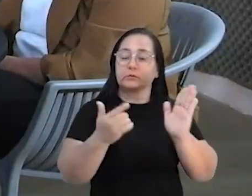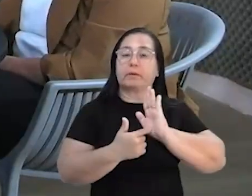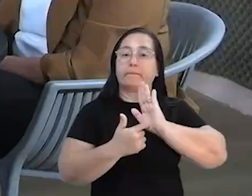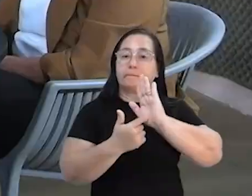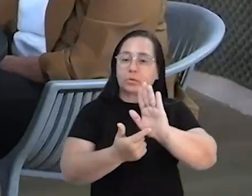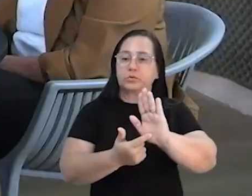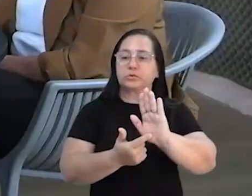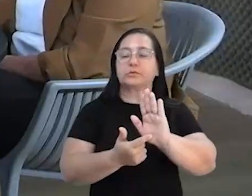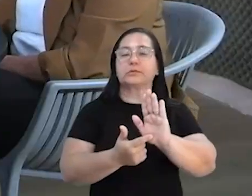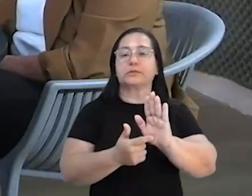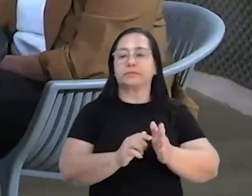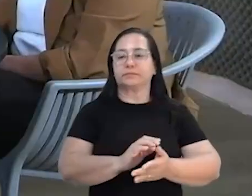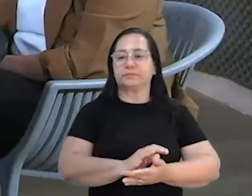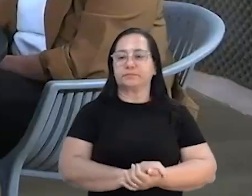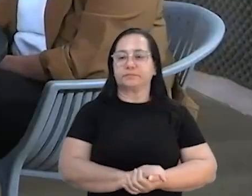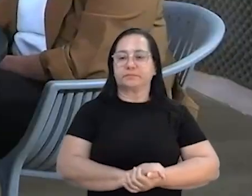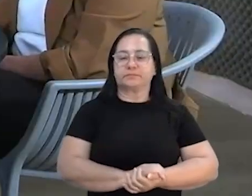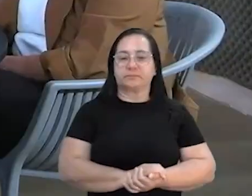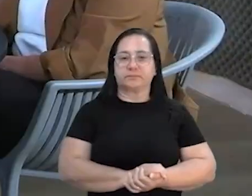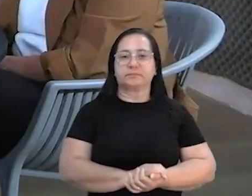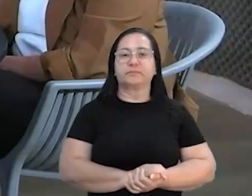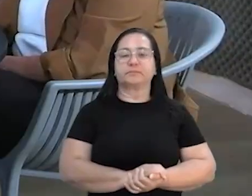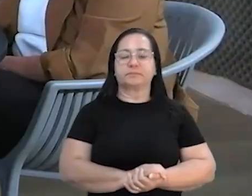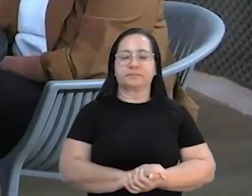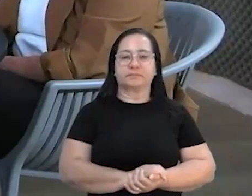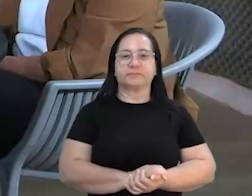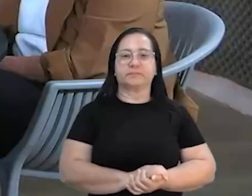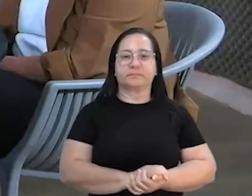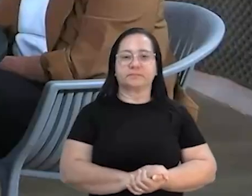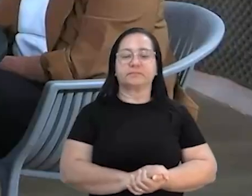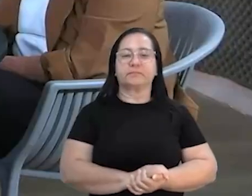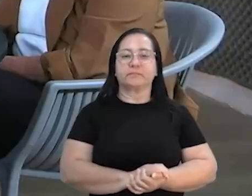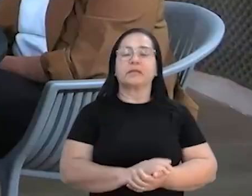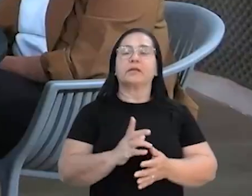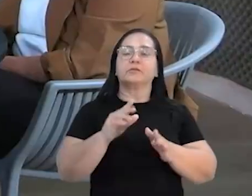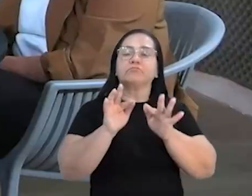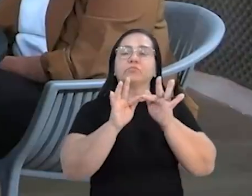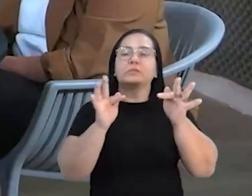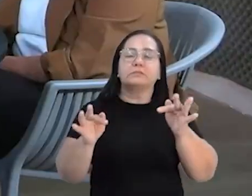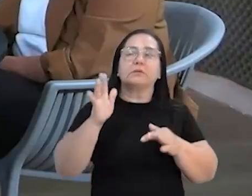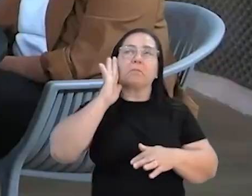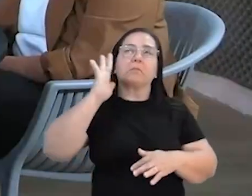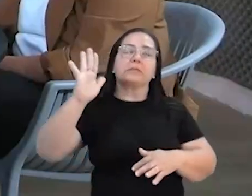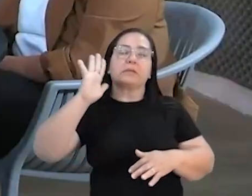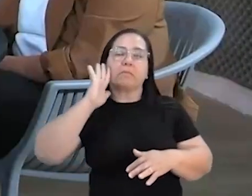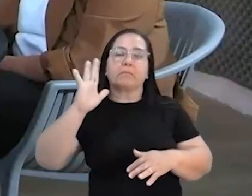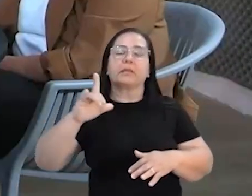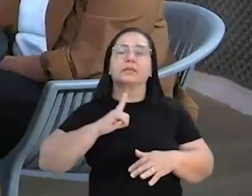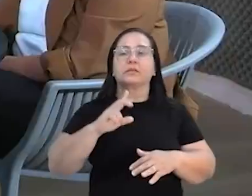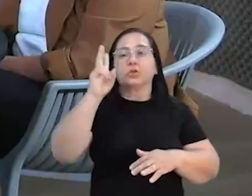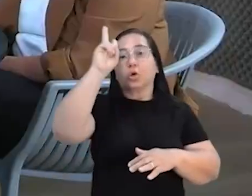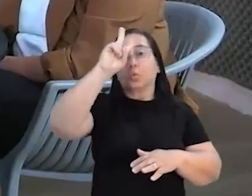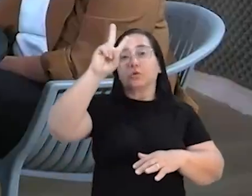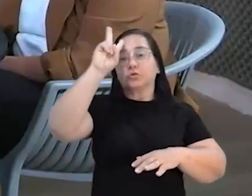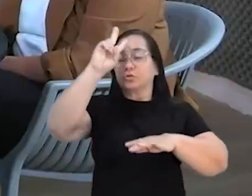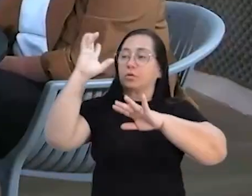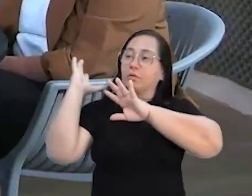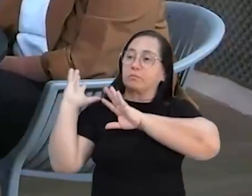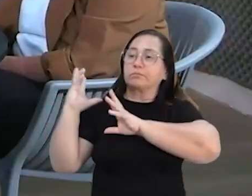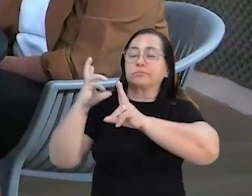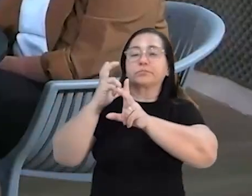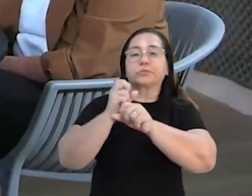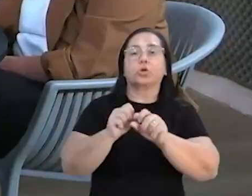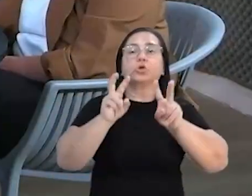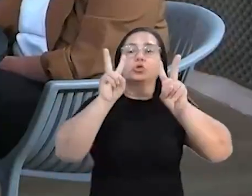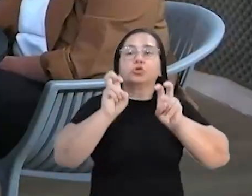uma pequena, vamos dizer assim, um pequeno pensamento que traz uma história sobre